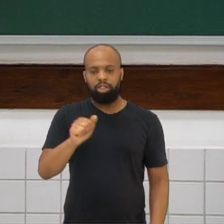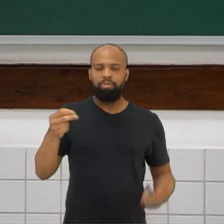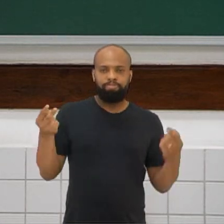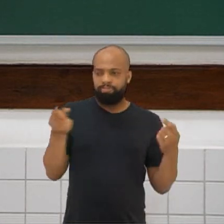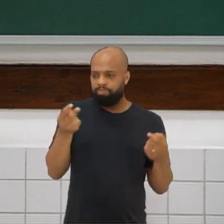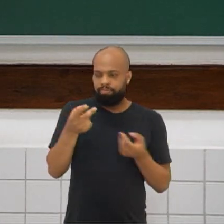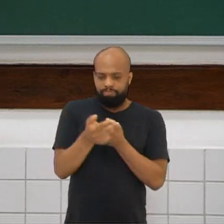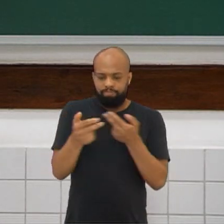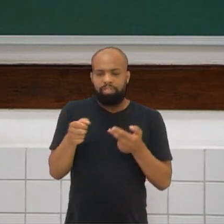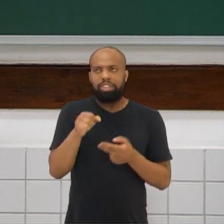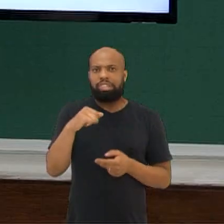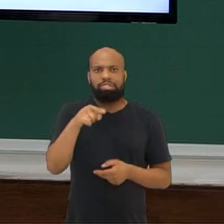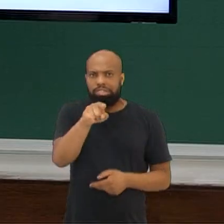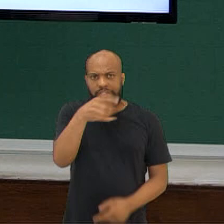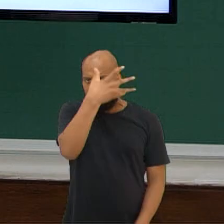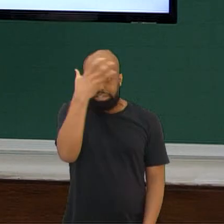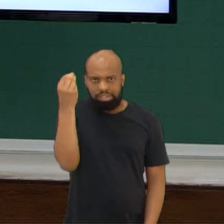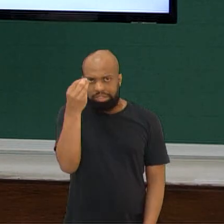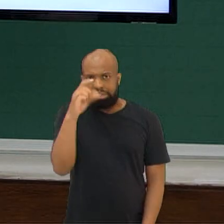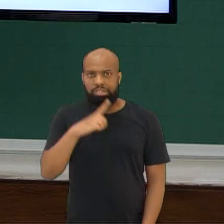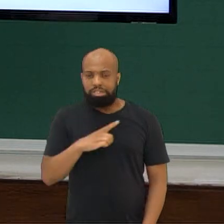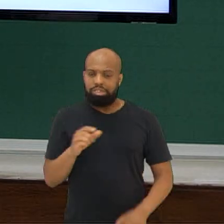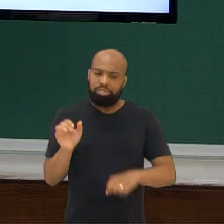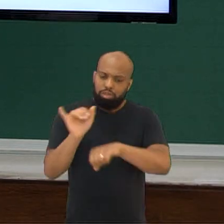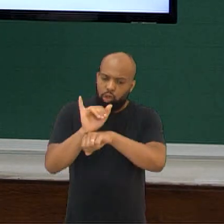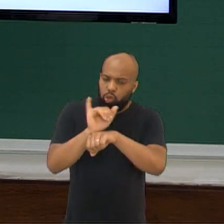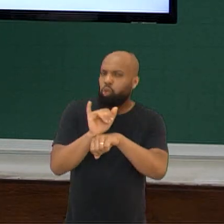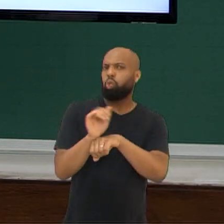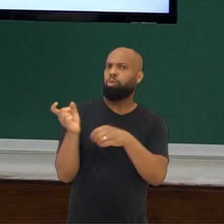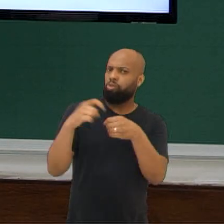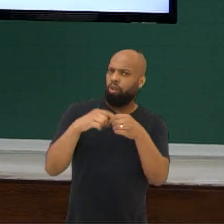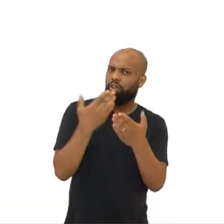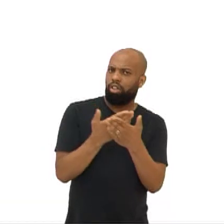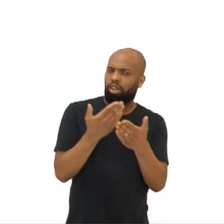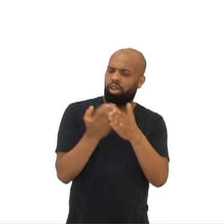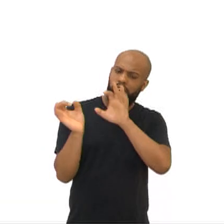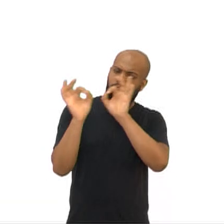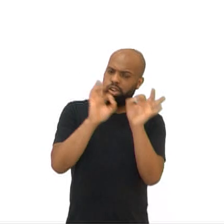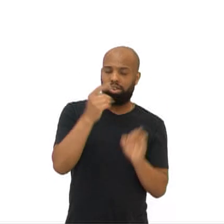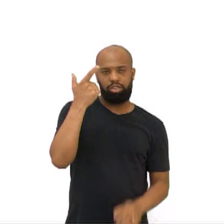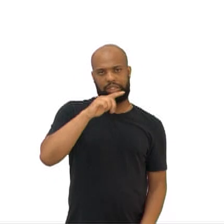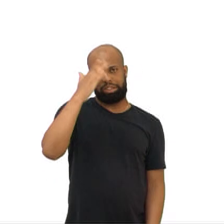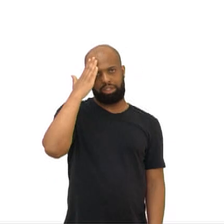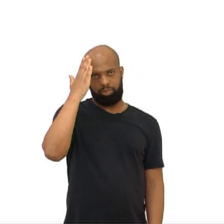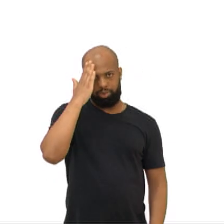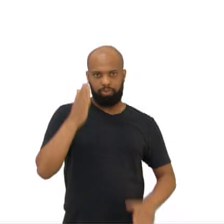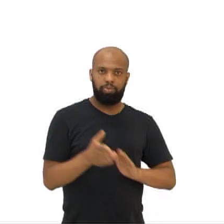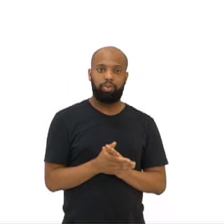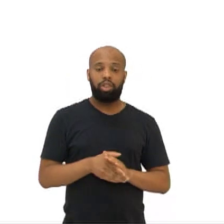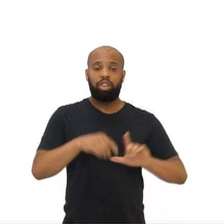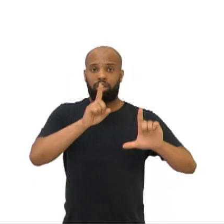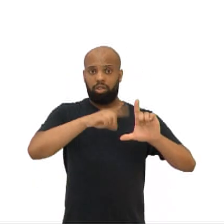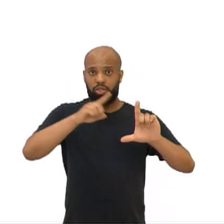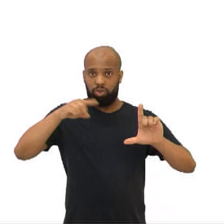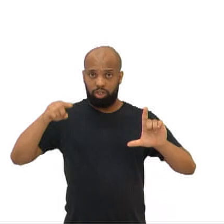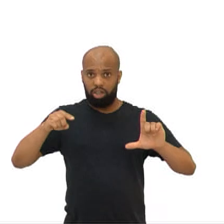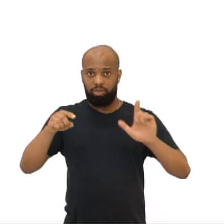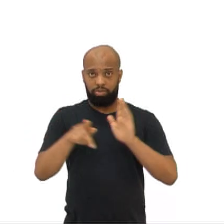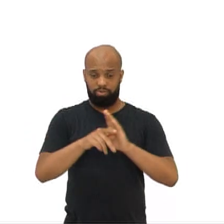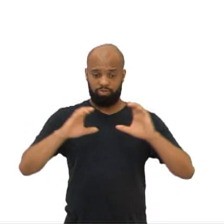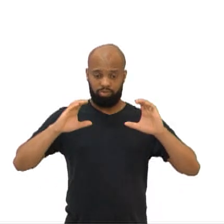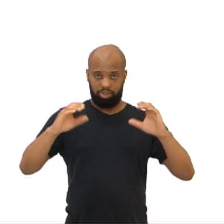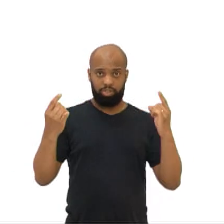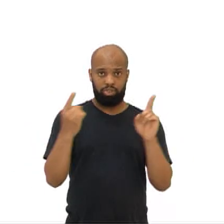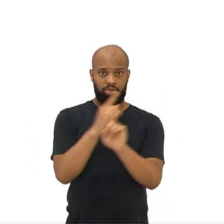forma uma função bijetora. Então, olha lá, o gráfico de uma função e sua inversão